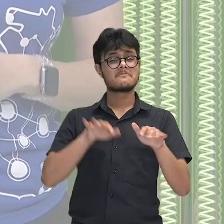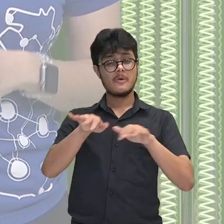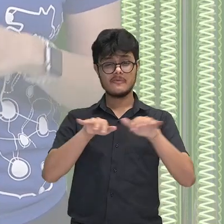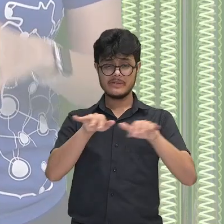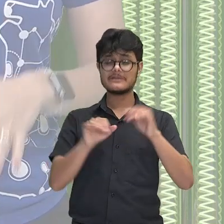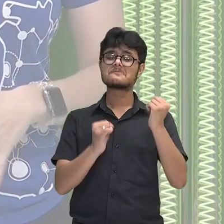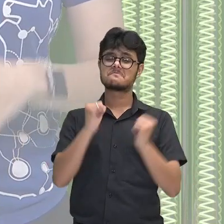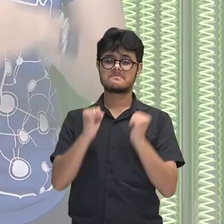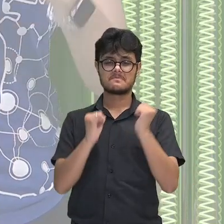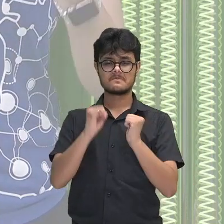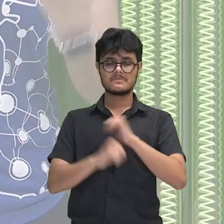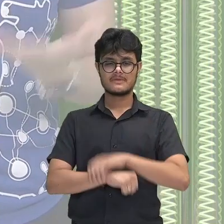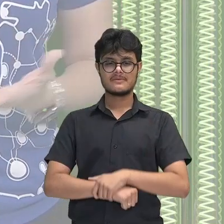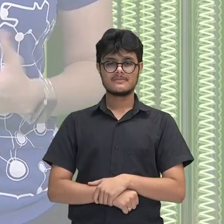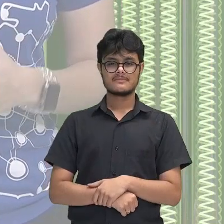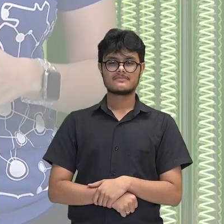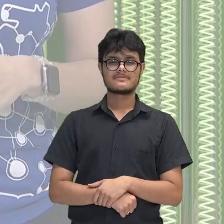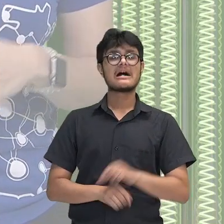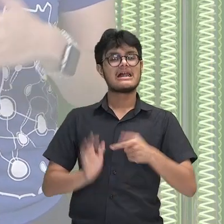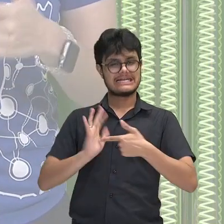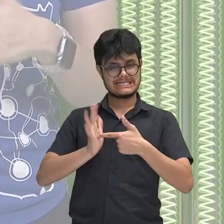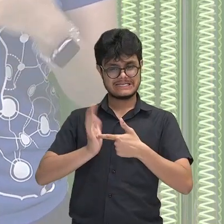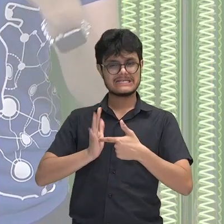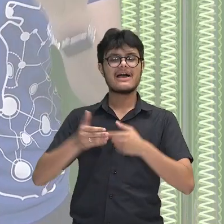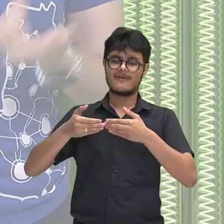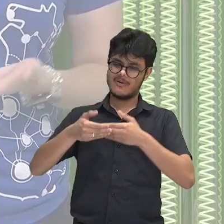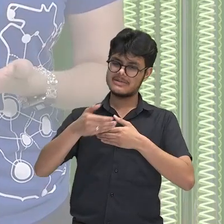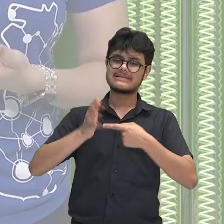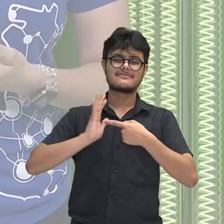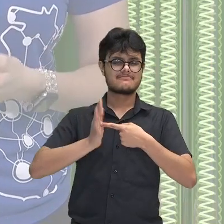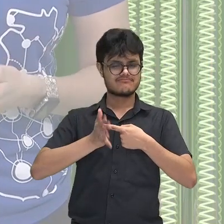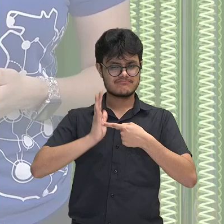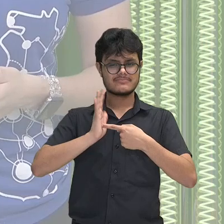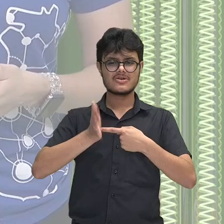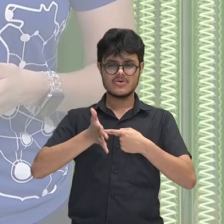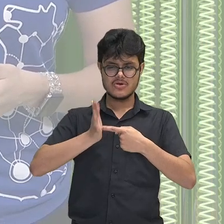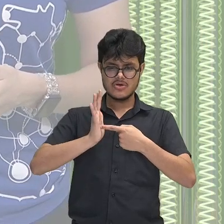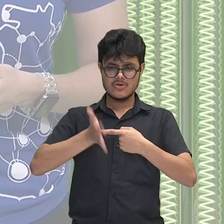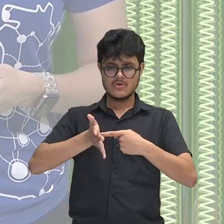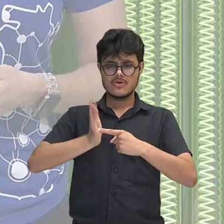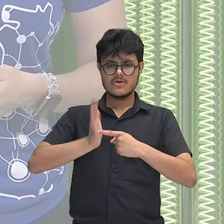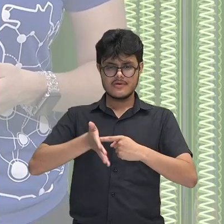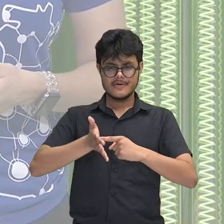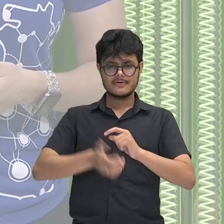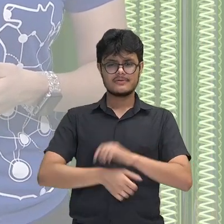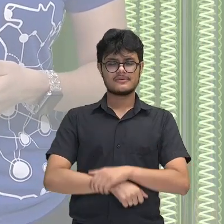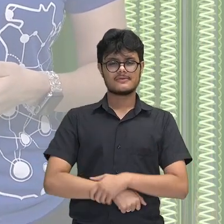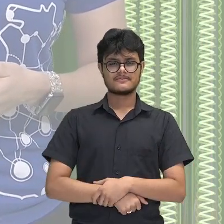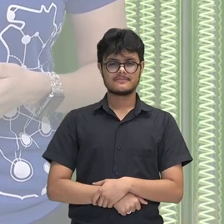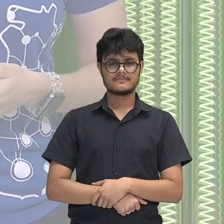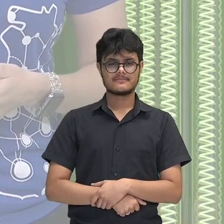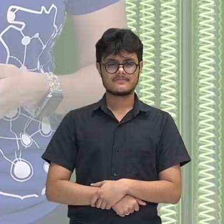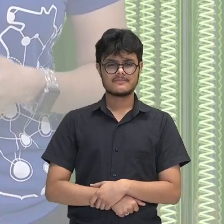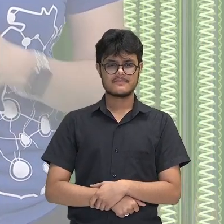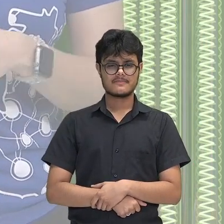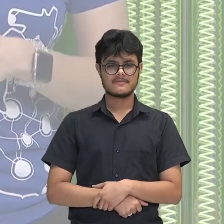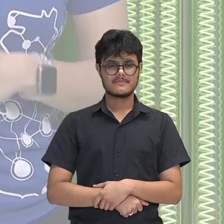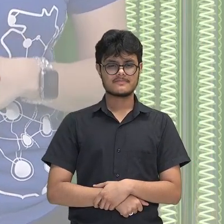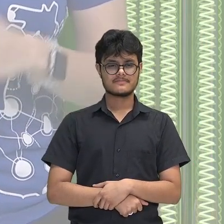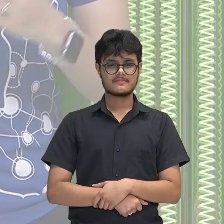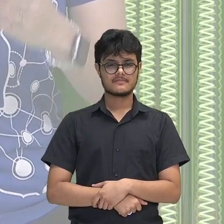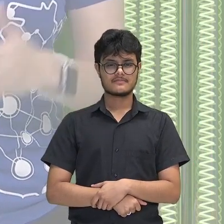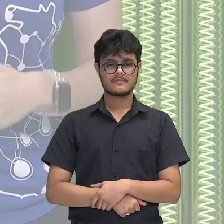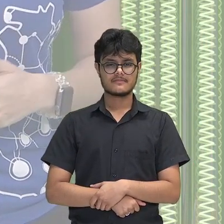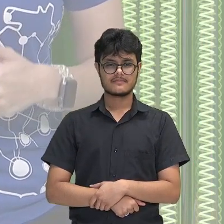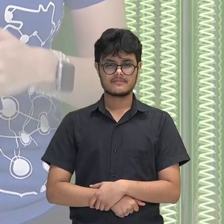do motor, gerando a combustão que vai gerar energia, né, essa energia mecânica gerada aí,